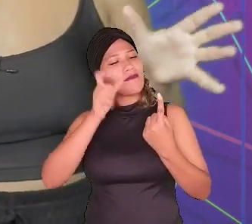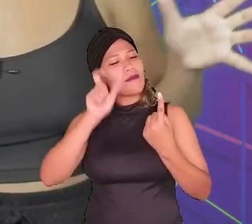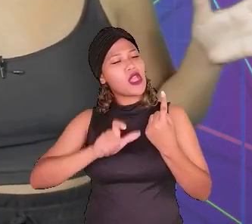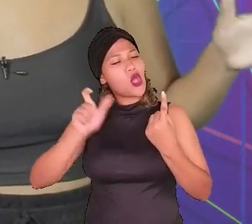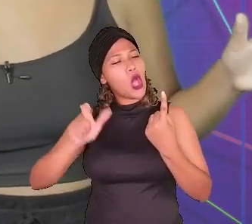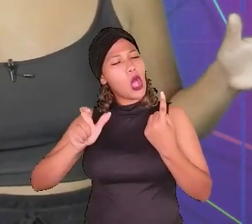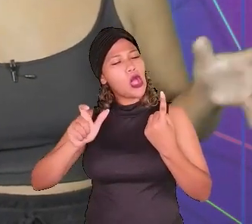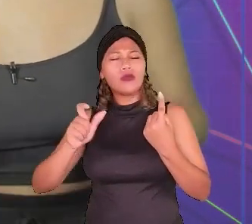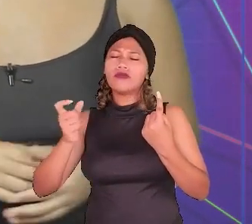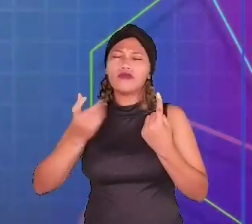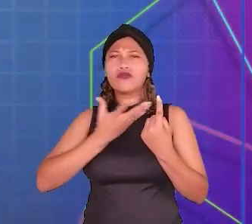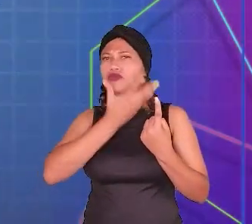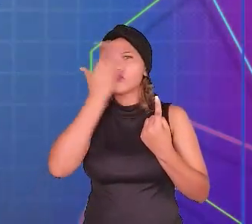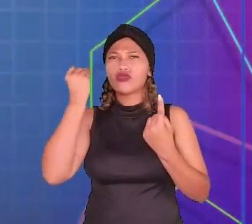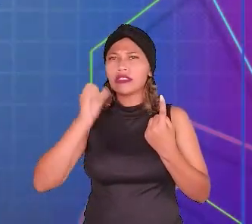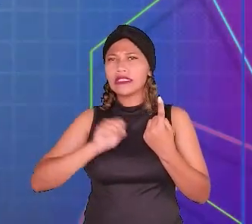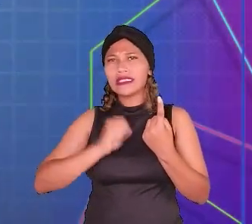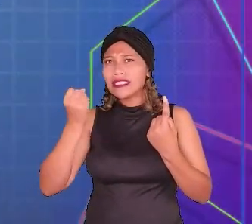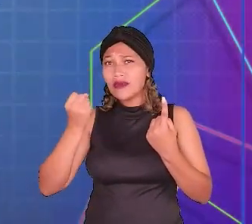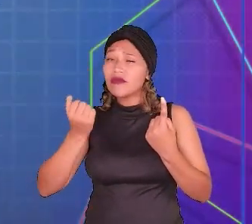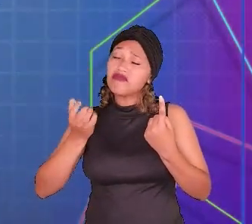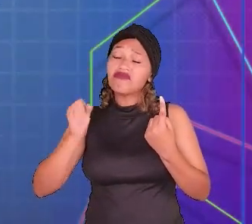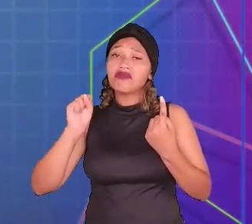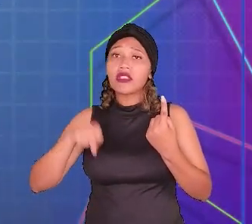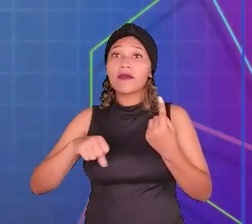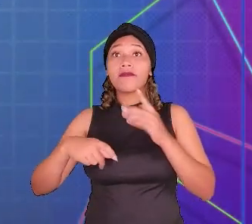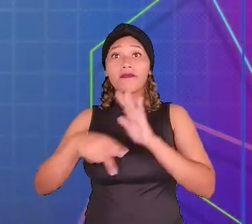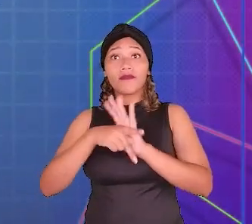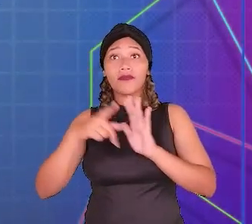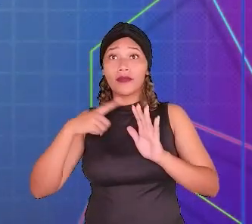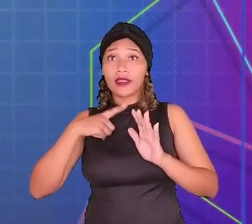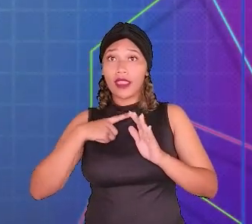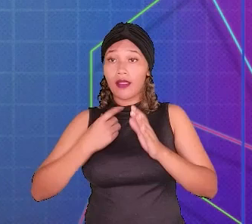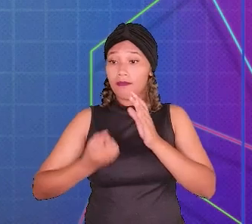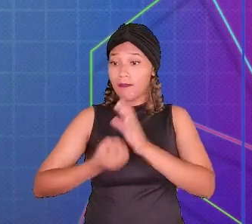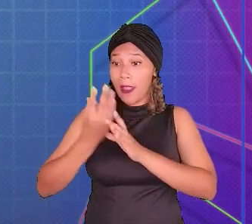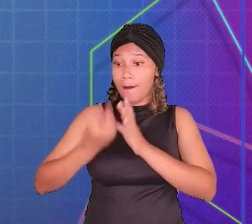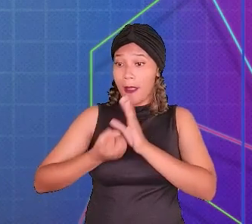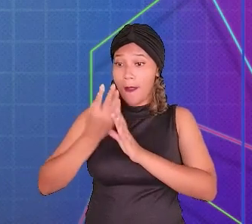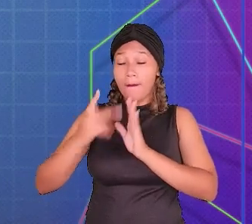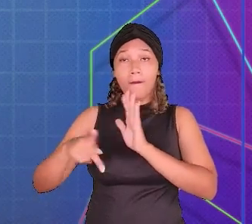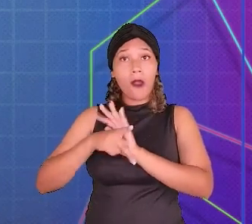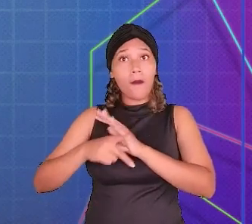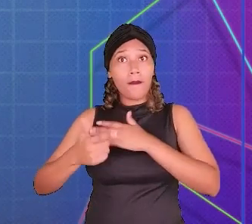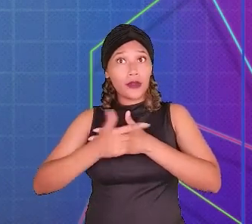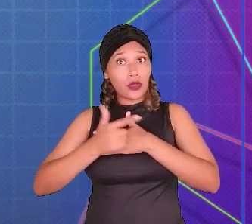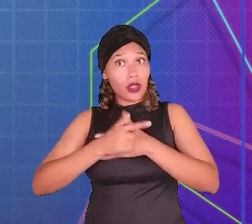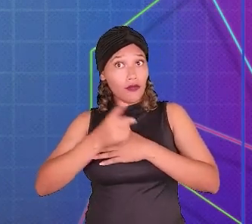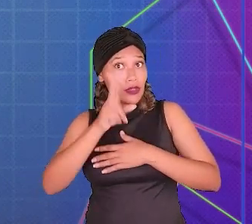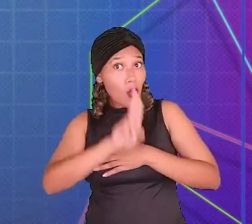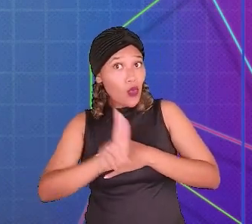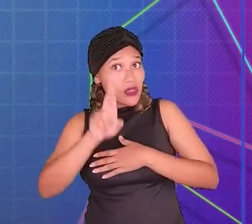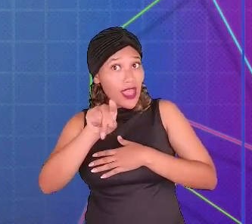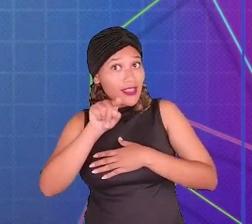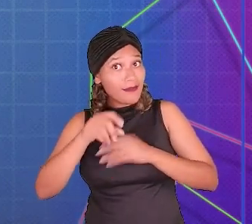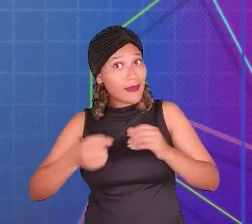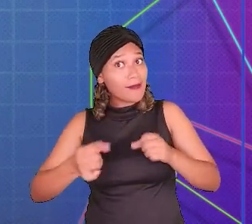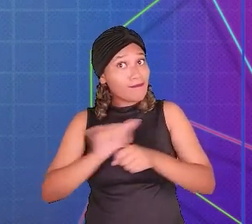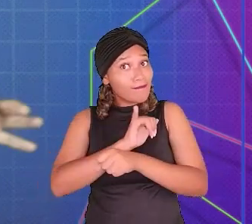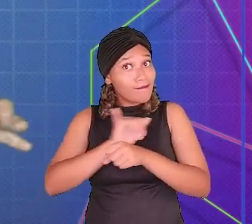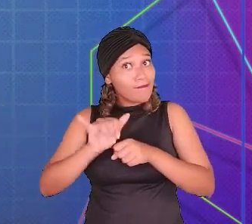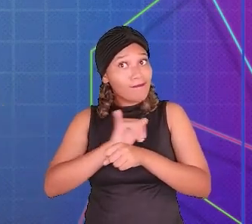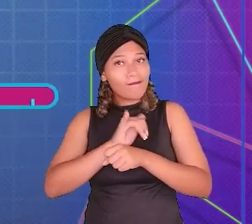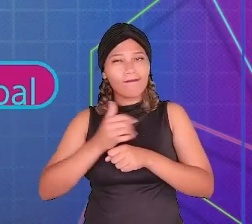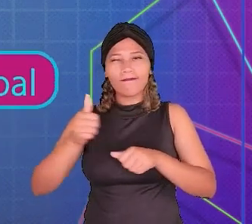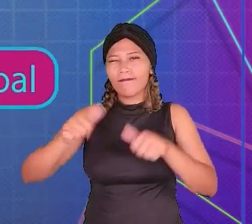Personagens Inesquecíveis. O James faz algumas perguntas para a criação de personagens que você pode usar quando for criar os seus heróis.